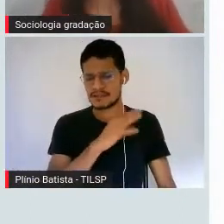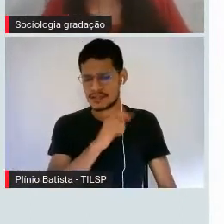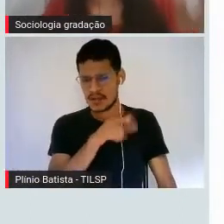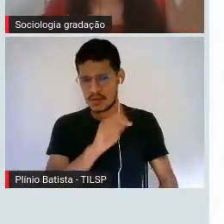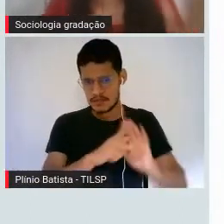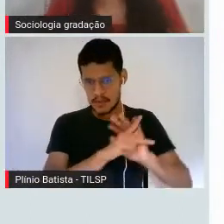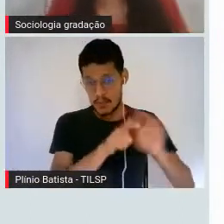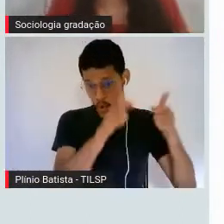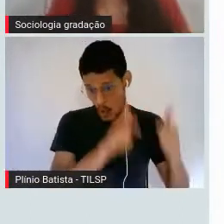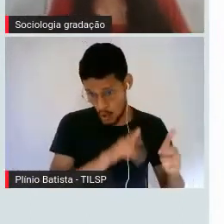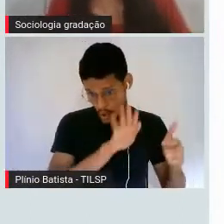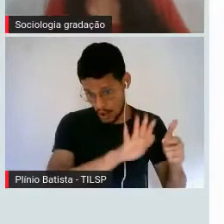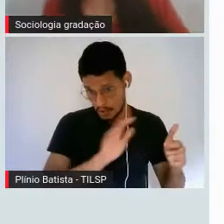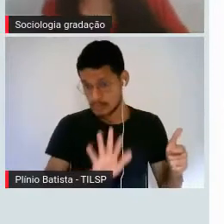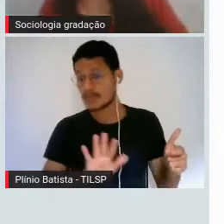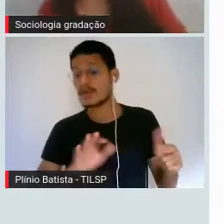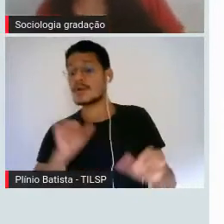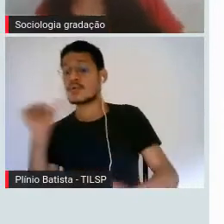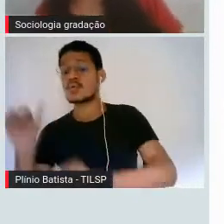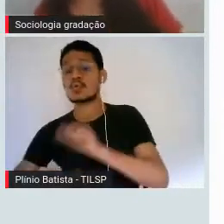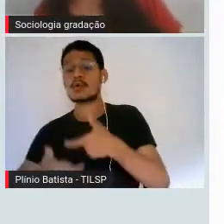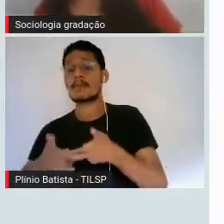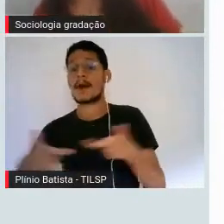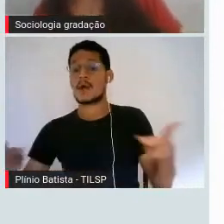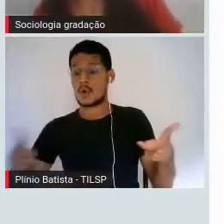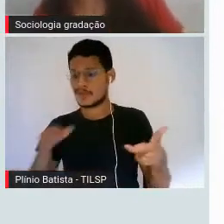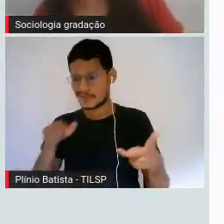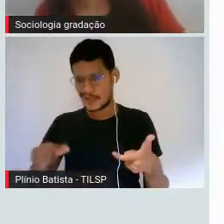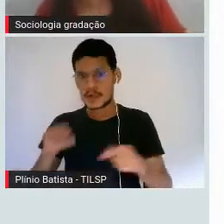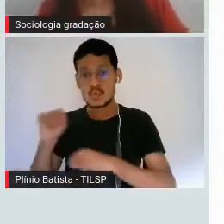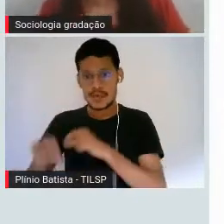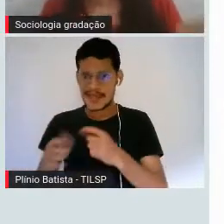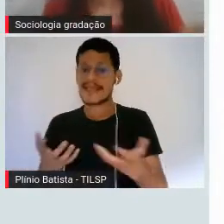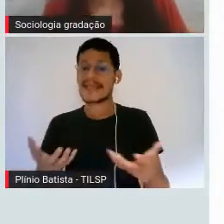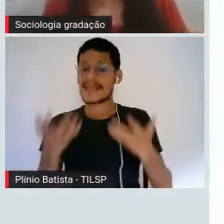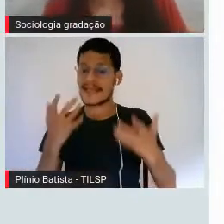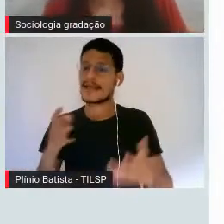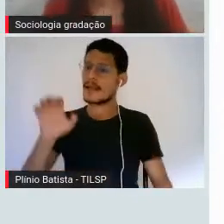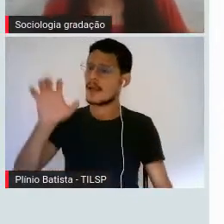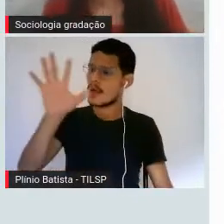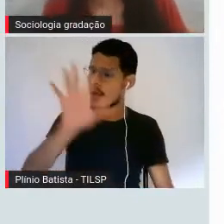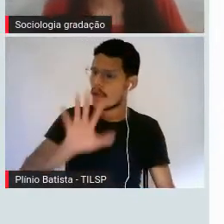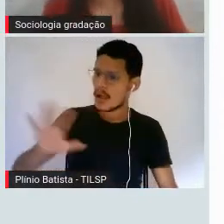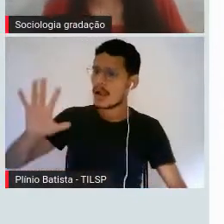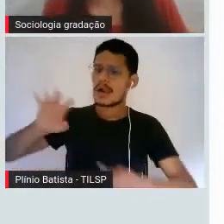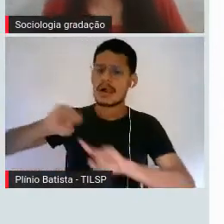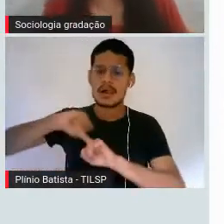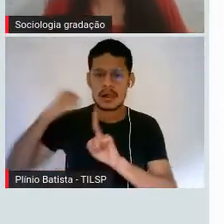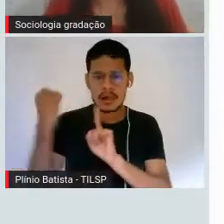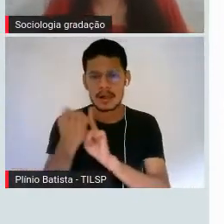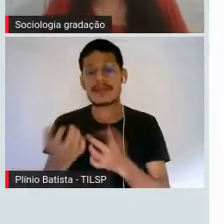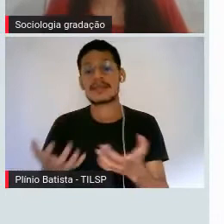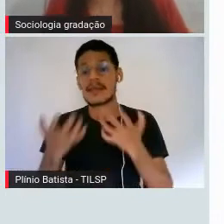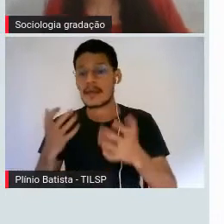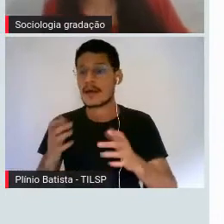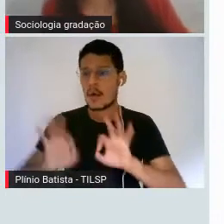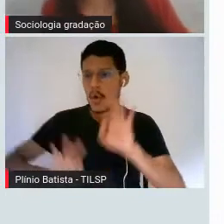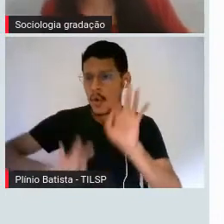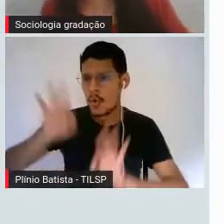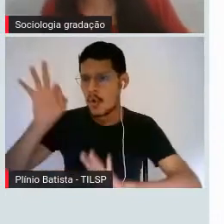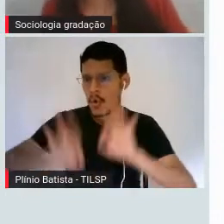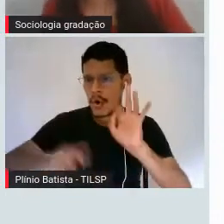lado, reorganizar as sociedades europeias, tendo por fundamento a ciência